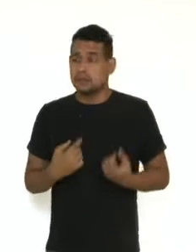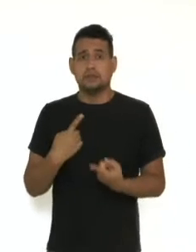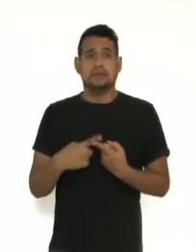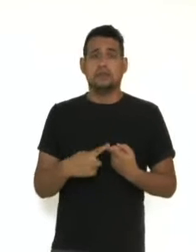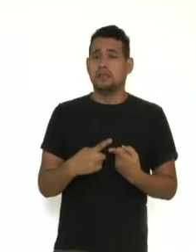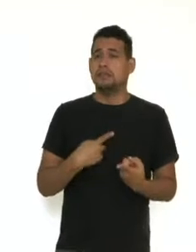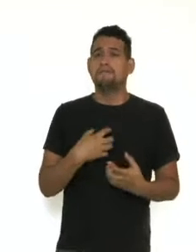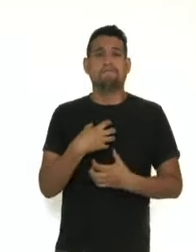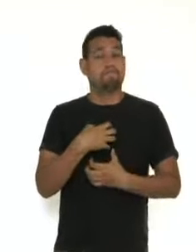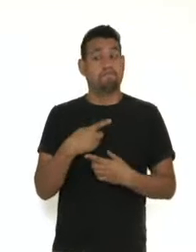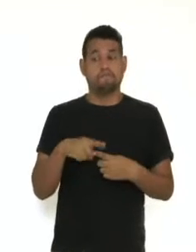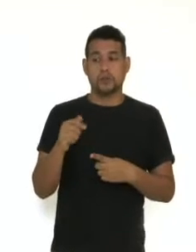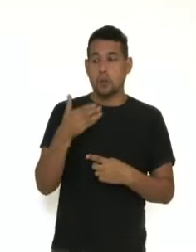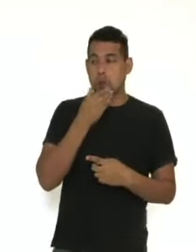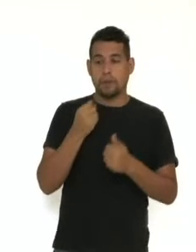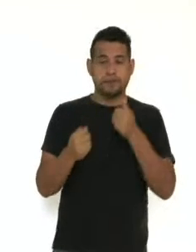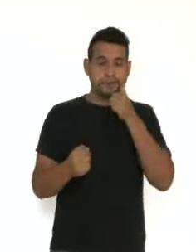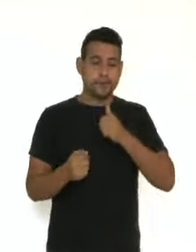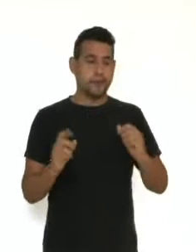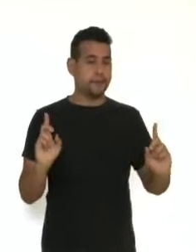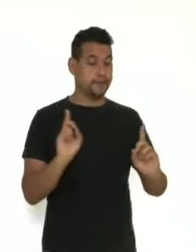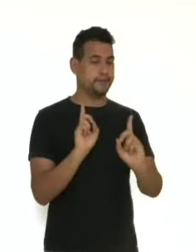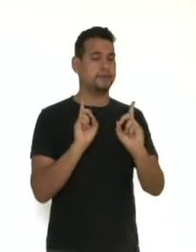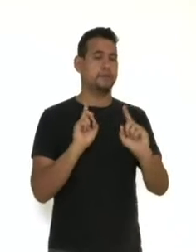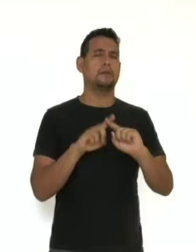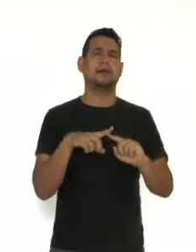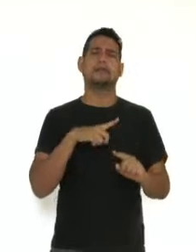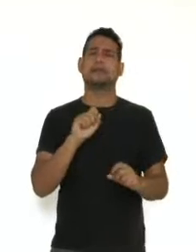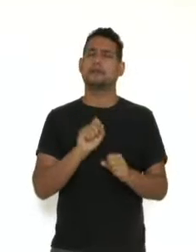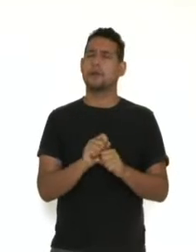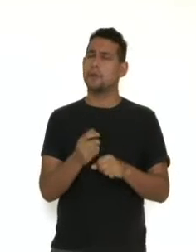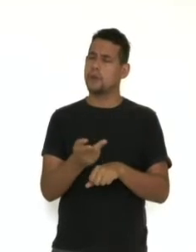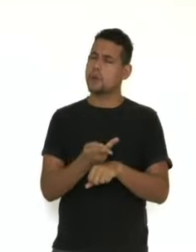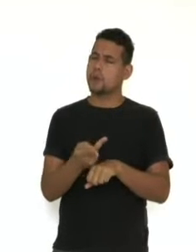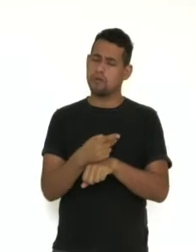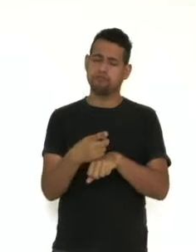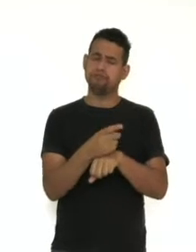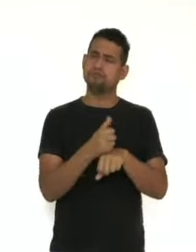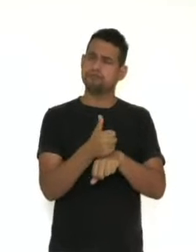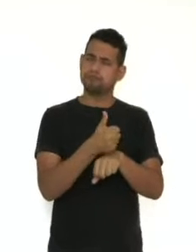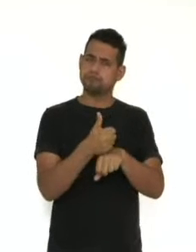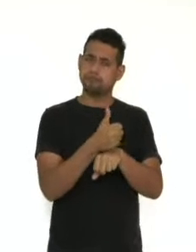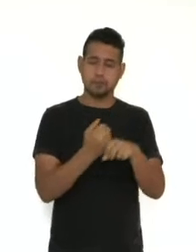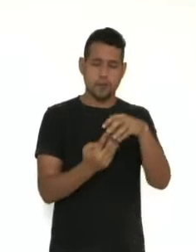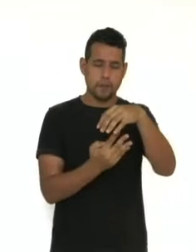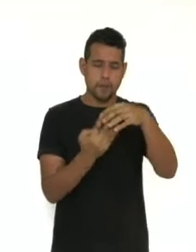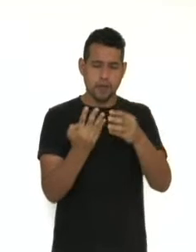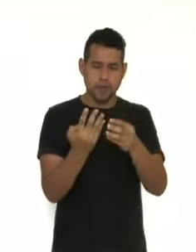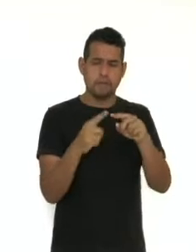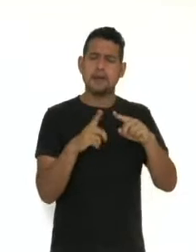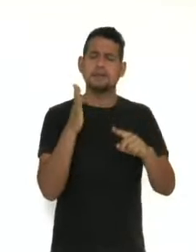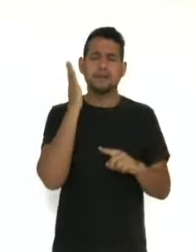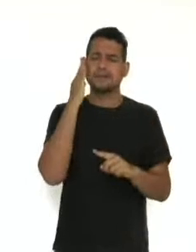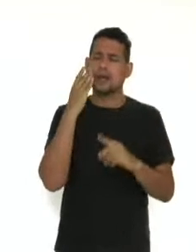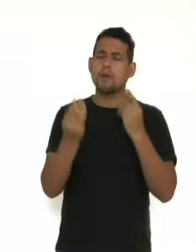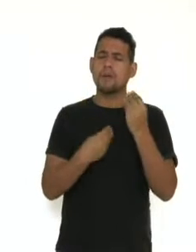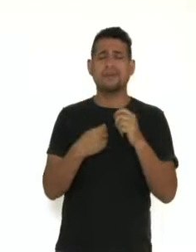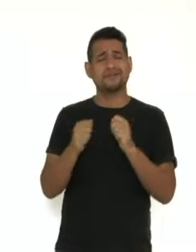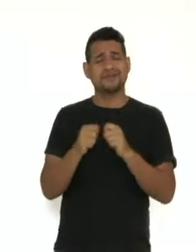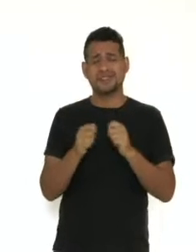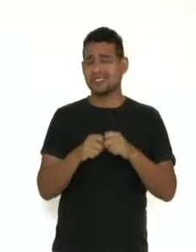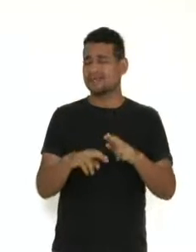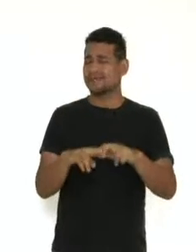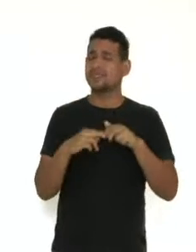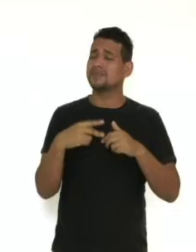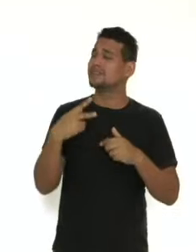sentimentos dele por ela. Por isso procurou a cartomante. Ela diz: se você soubesse como eu tenho andado por sua